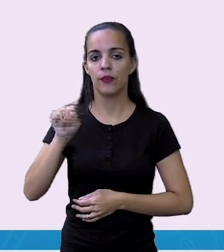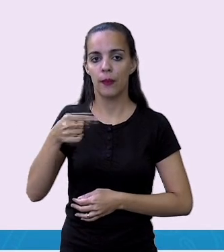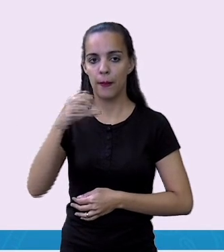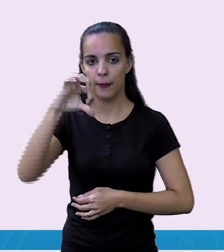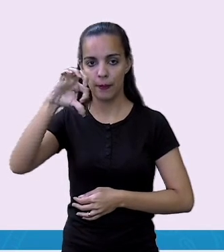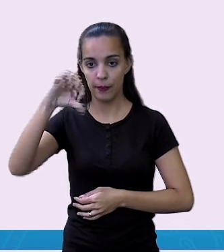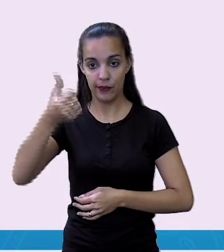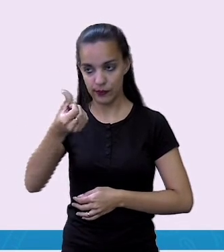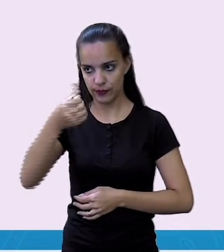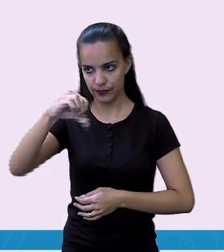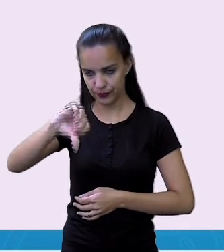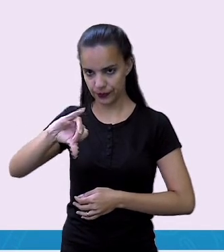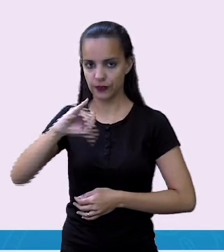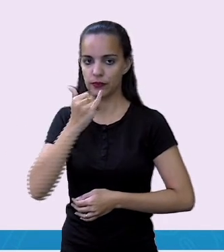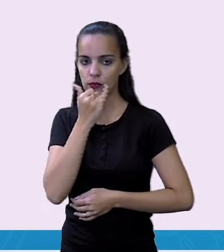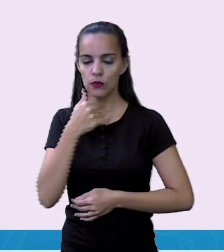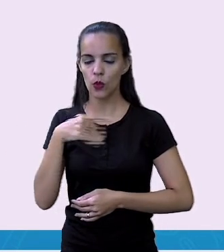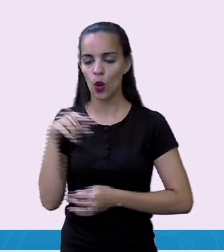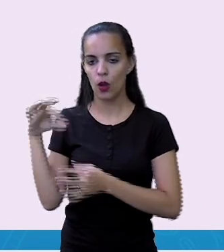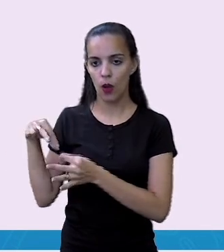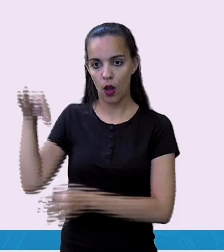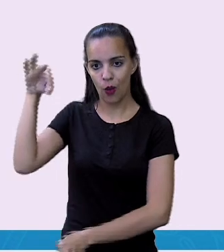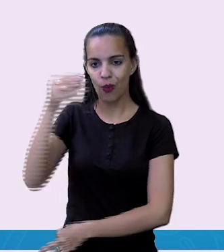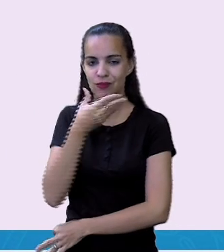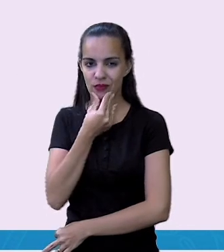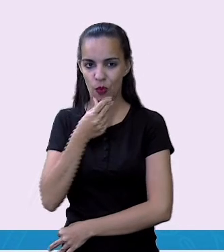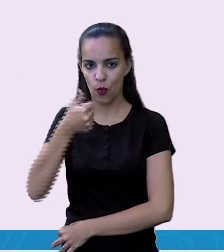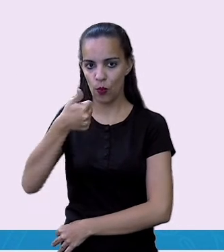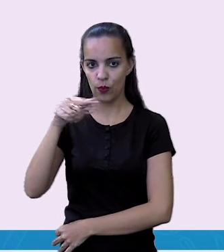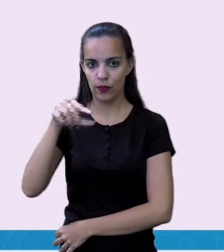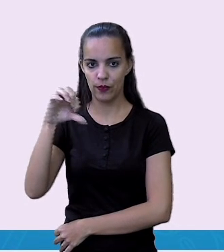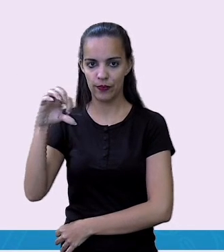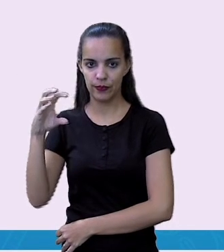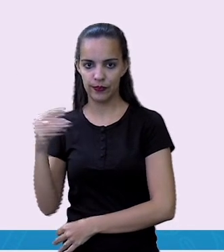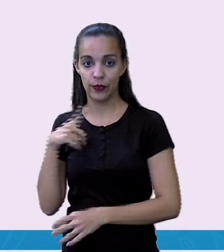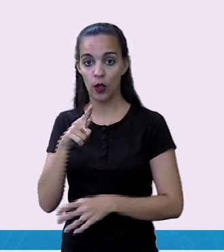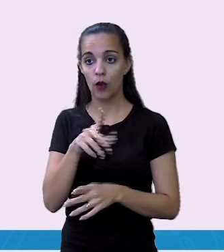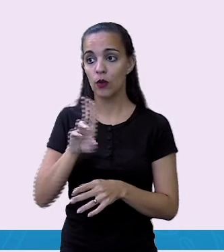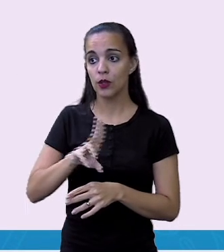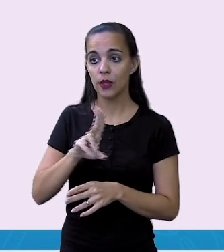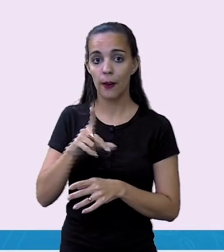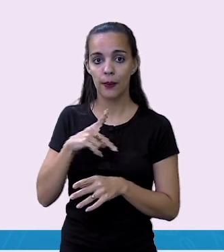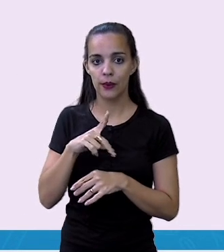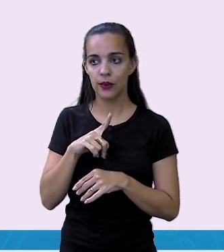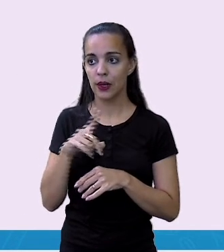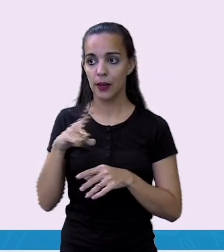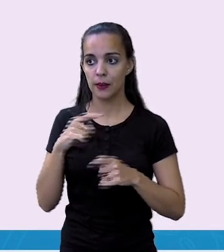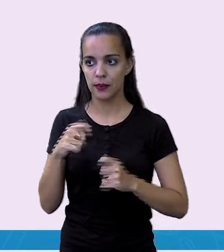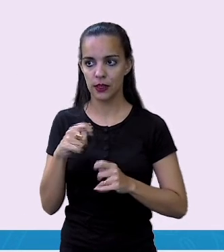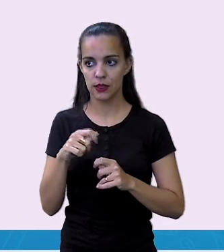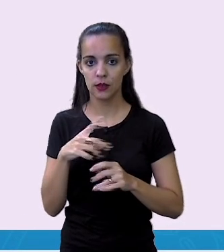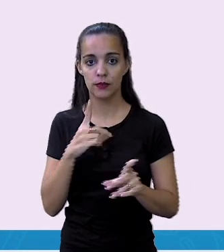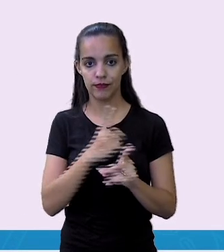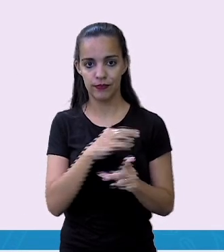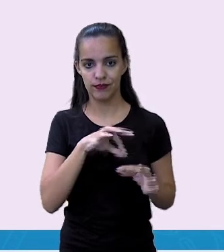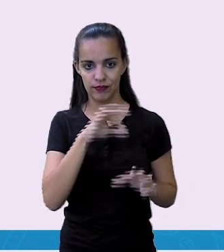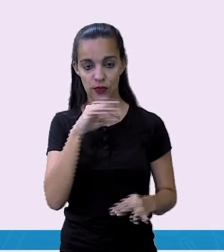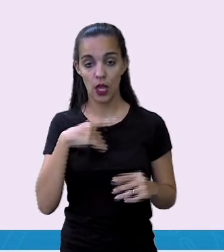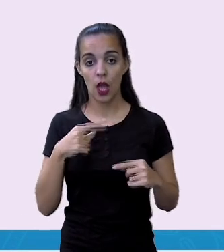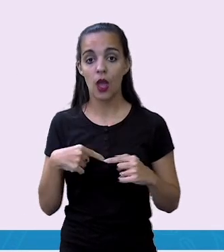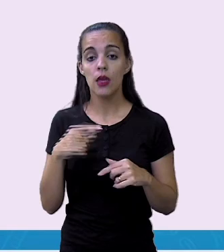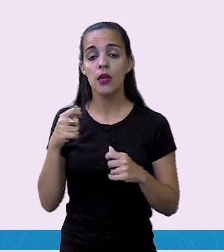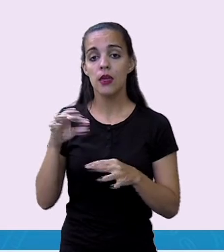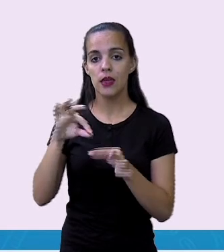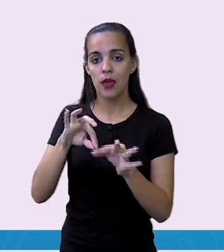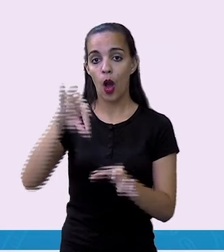Paralelo a mim, tem o mastro da bandeira. Eu quero a altura do mastro. Então,